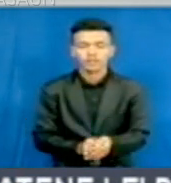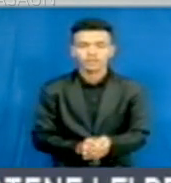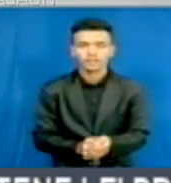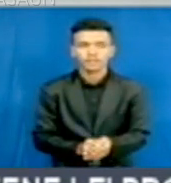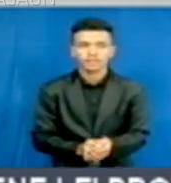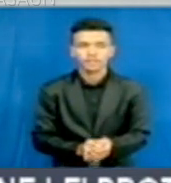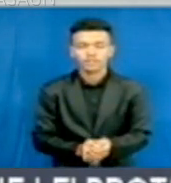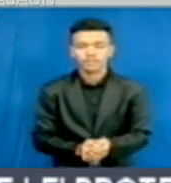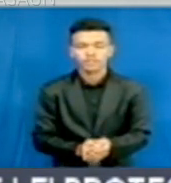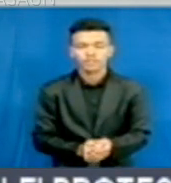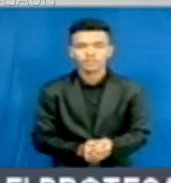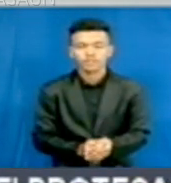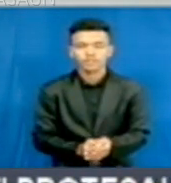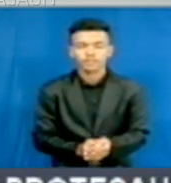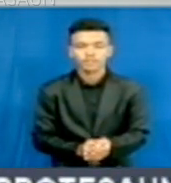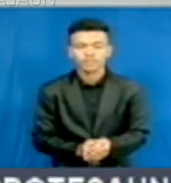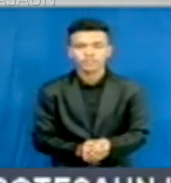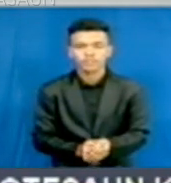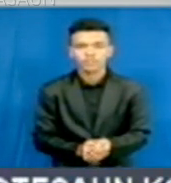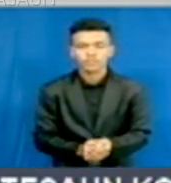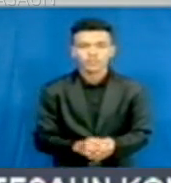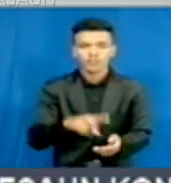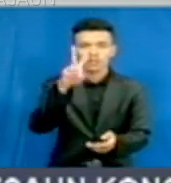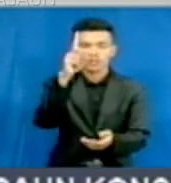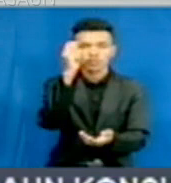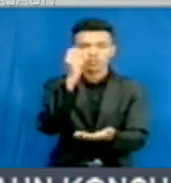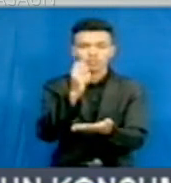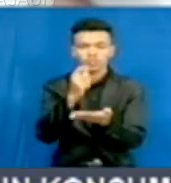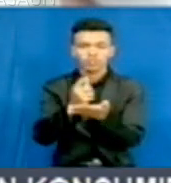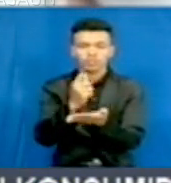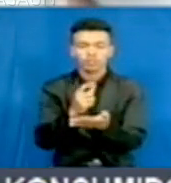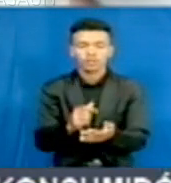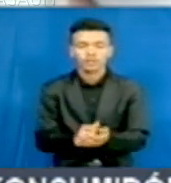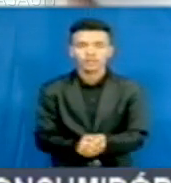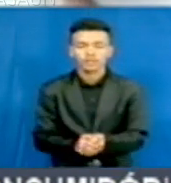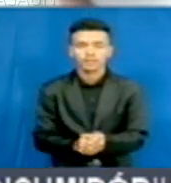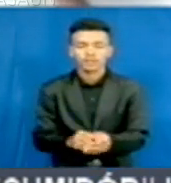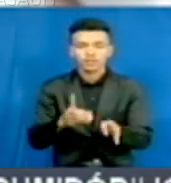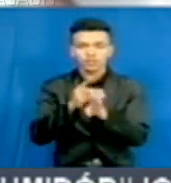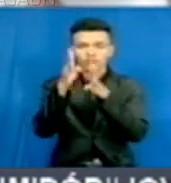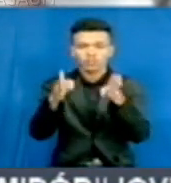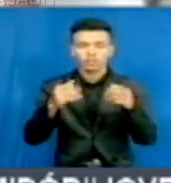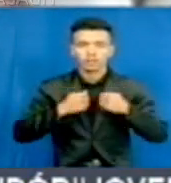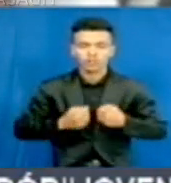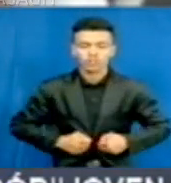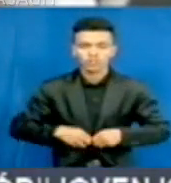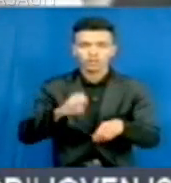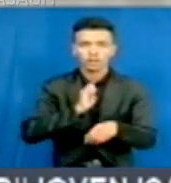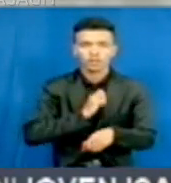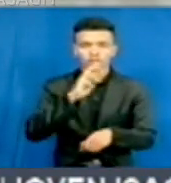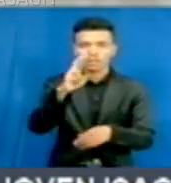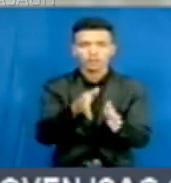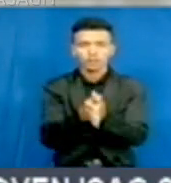serviço de saúde município por volta da Rio Rua Bicicri Juntolo. E a Sorin Seluk, diretor de saúde município Hermera, né, husu ba